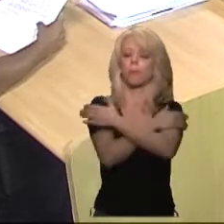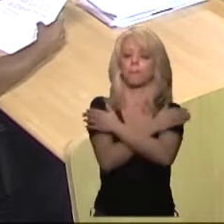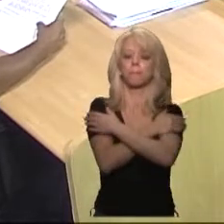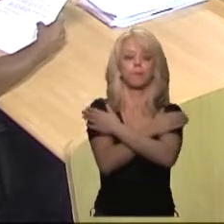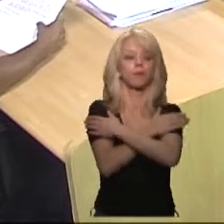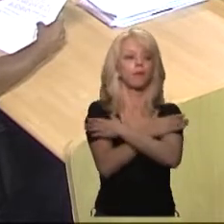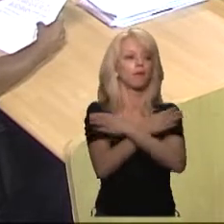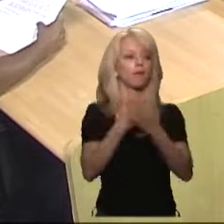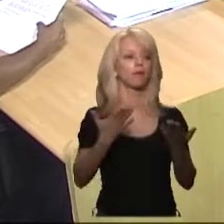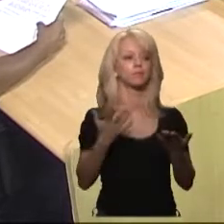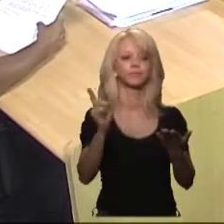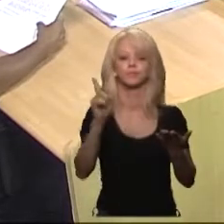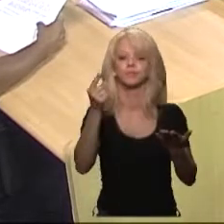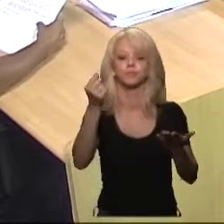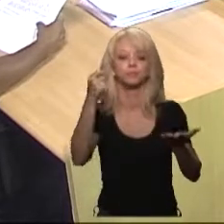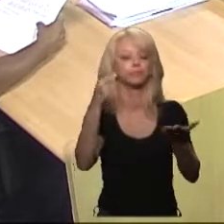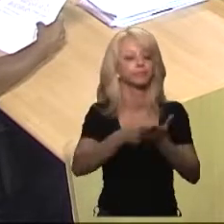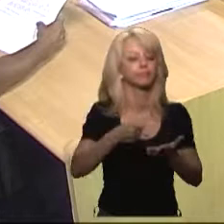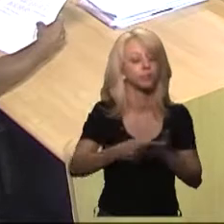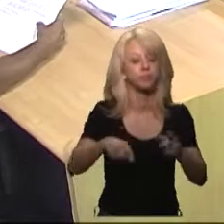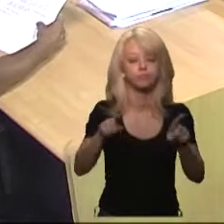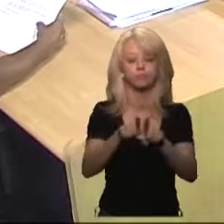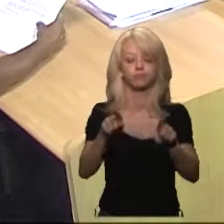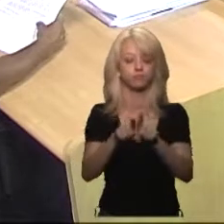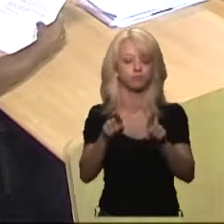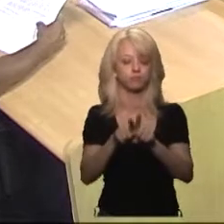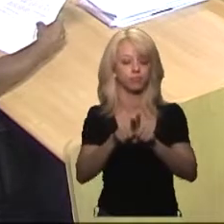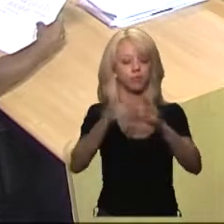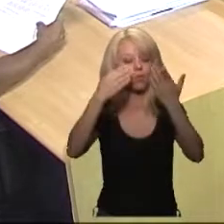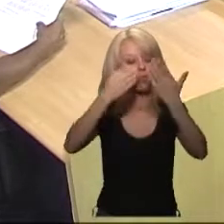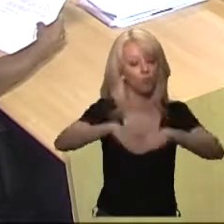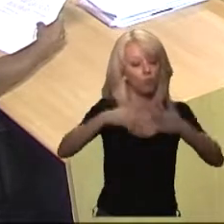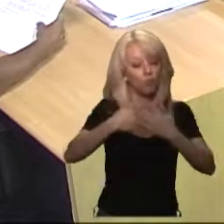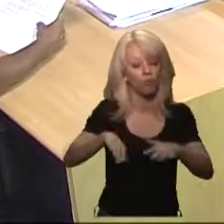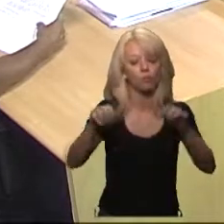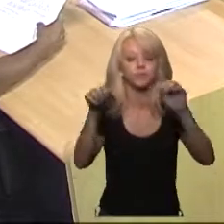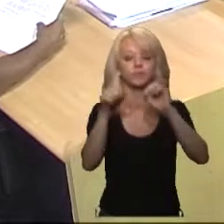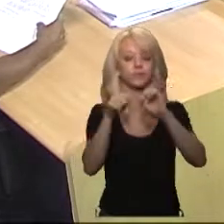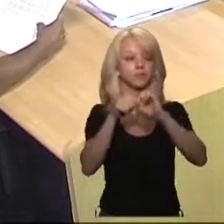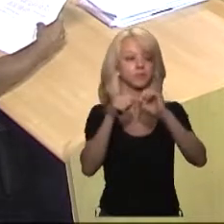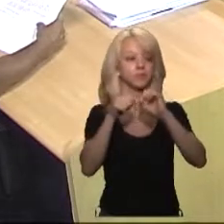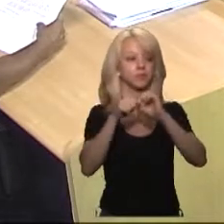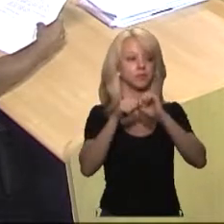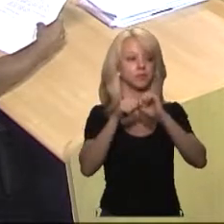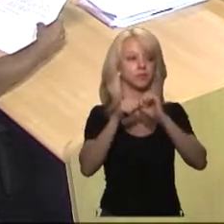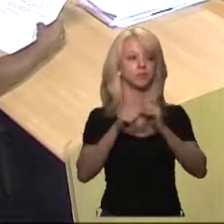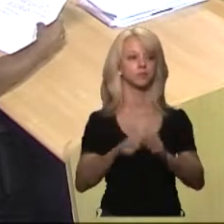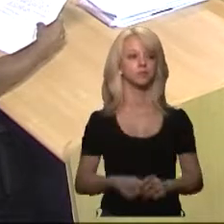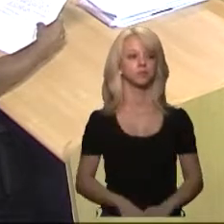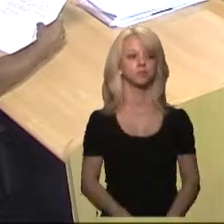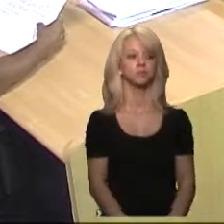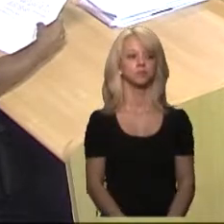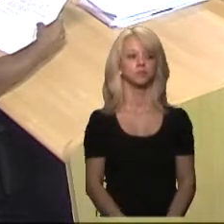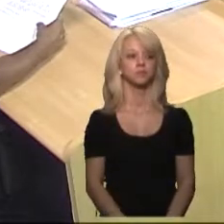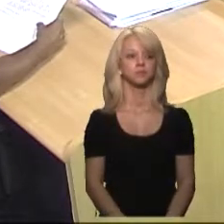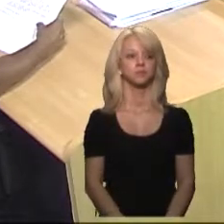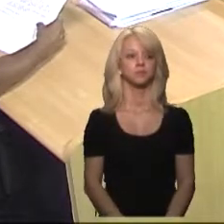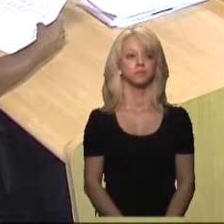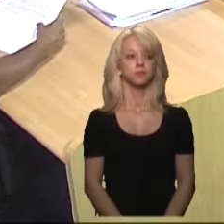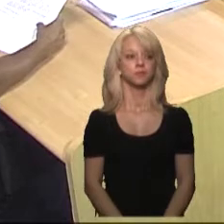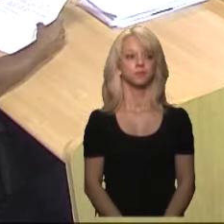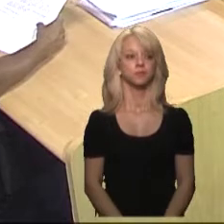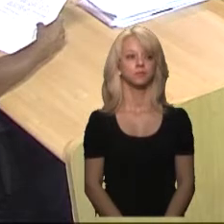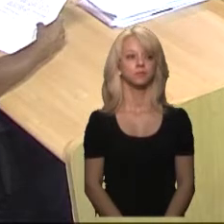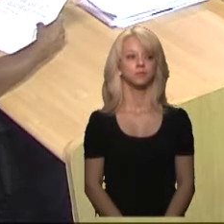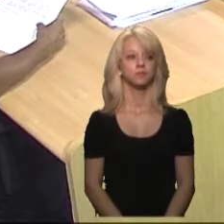seriedade. Até de fazer a meia-culpa e falar, eu vejo na fila de remédio, nego. Eu vejo na fila de remédio, nego